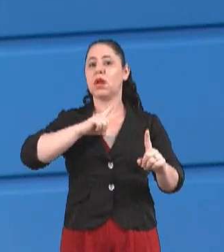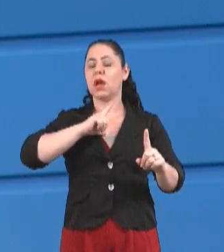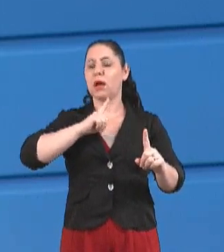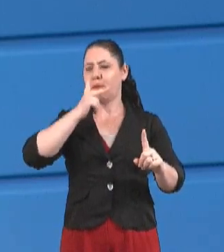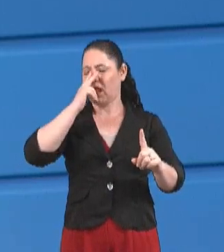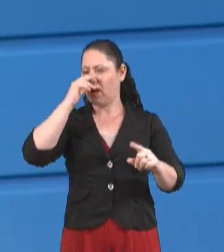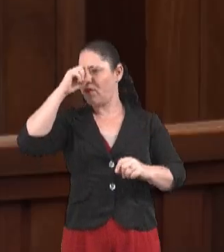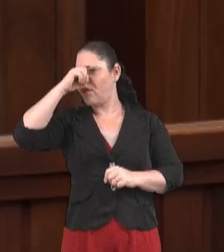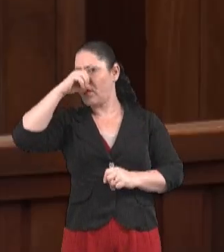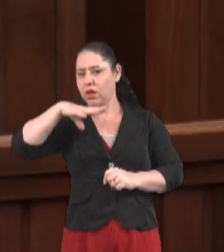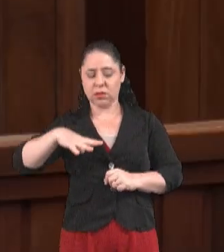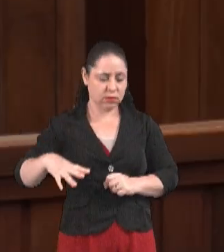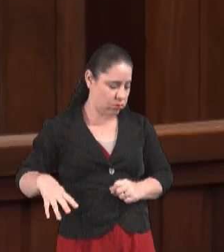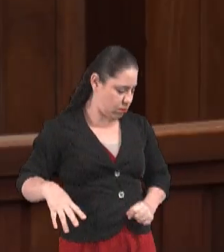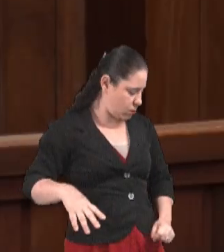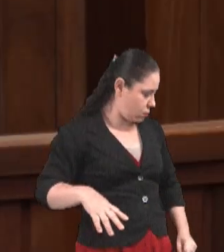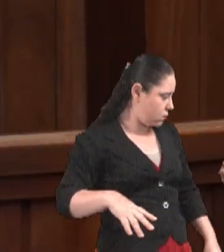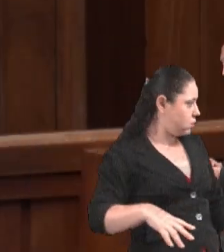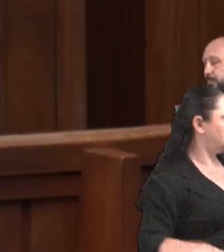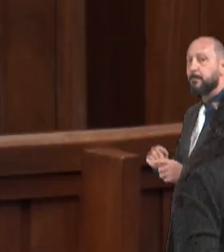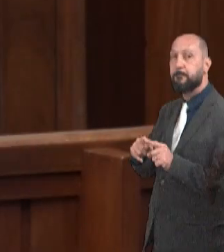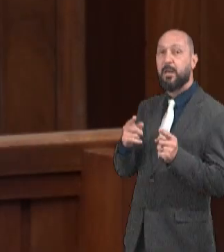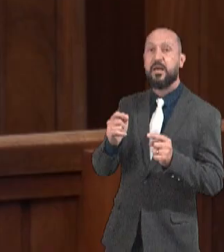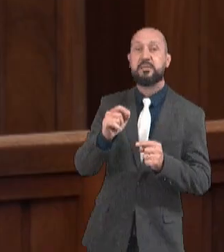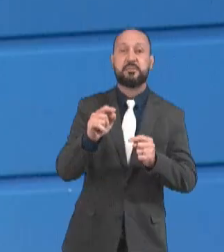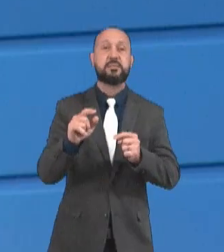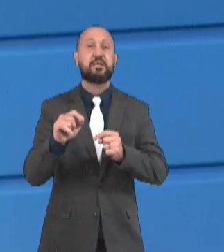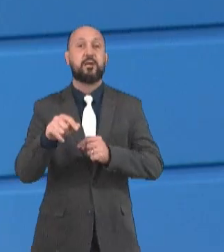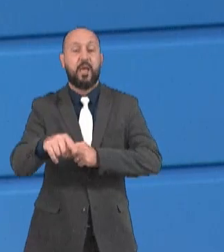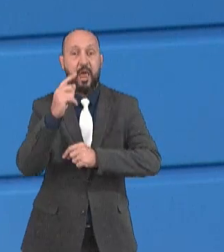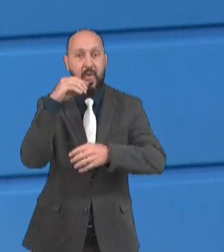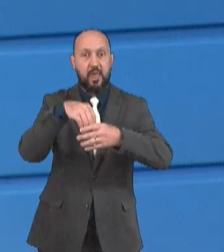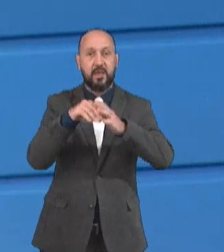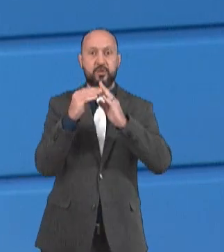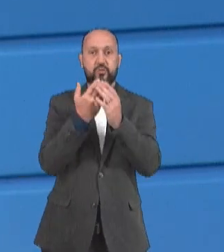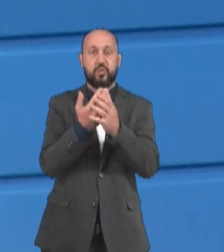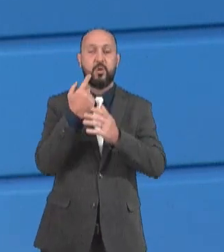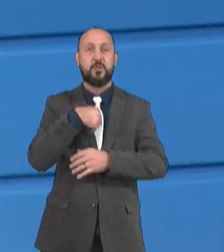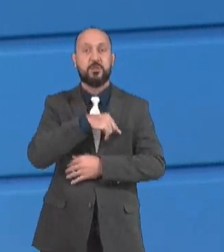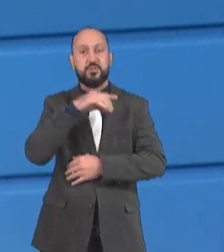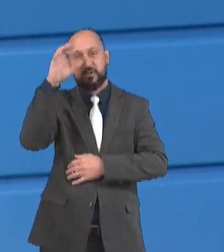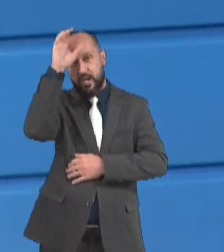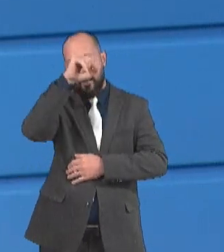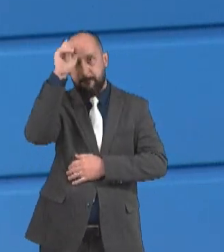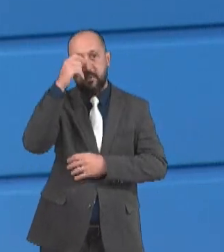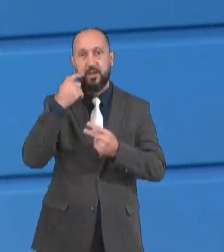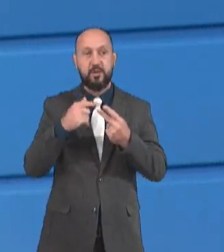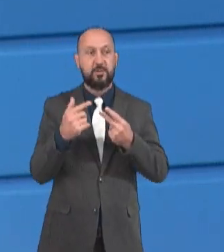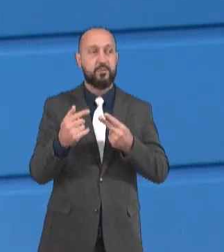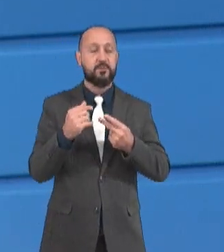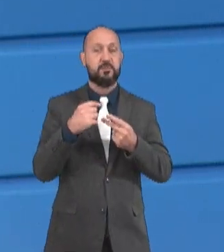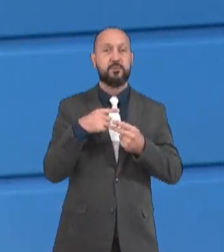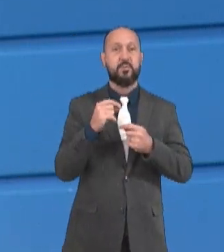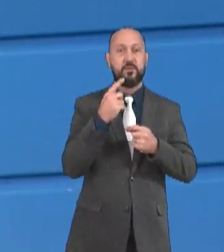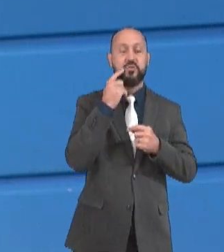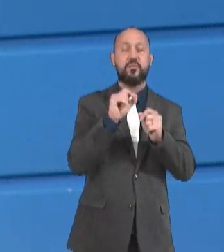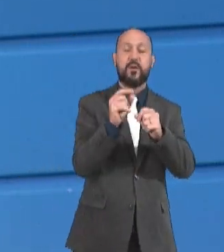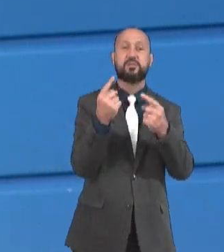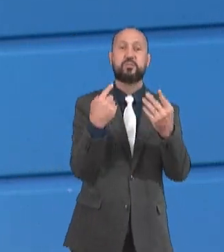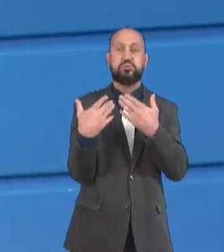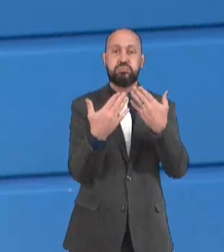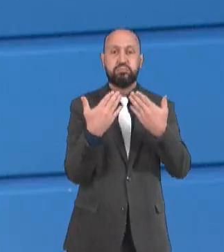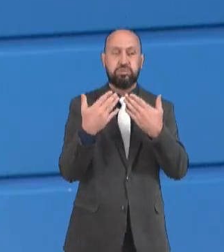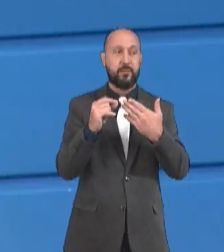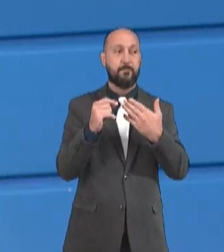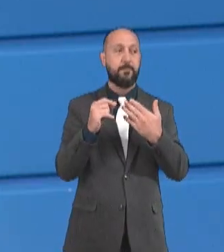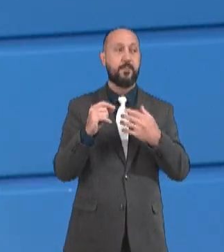sinais de violência, mas para isso, e é na escola que a gente aprende, é na escola que a gente faz essa